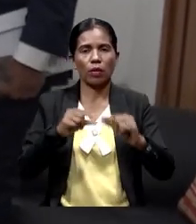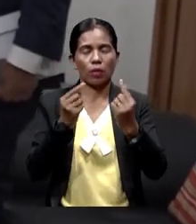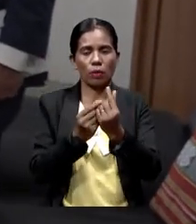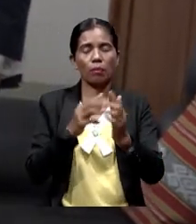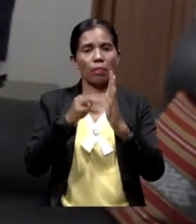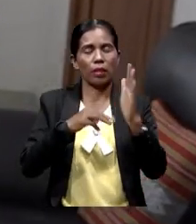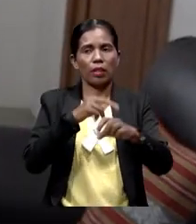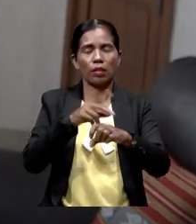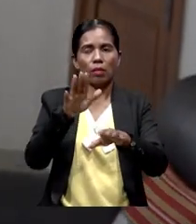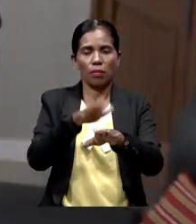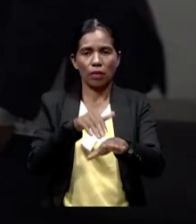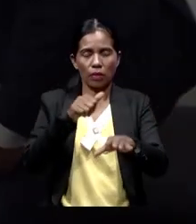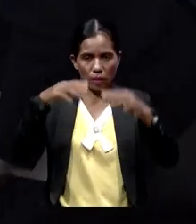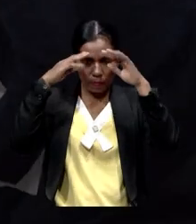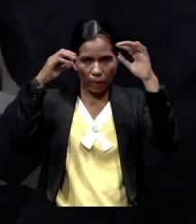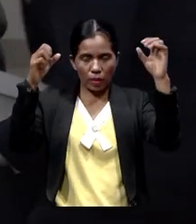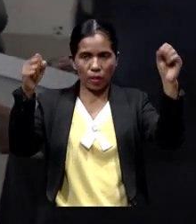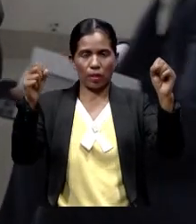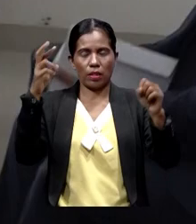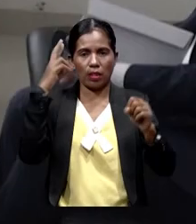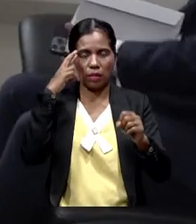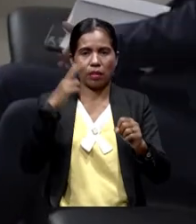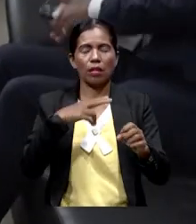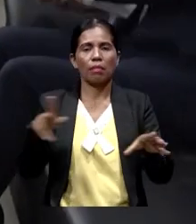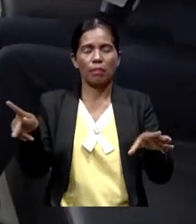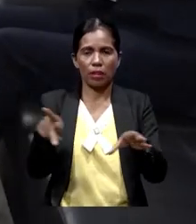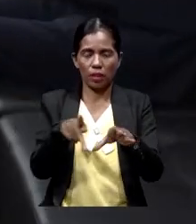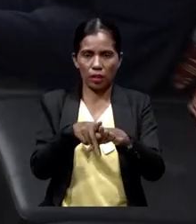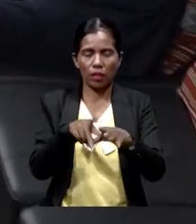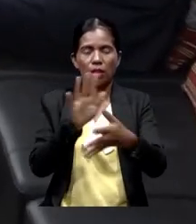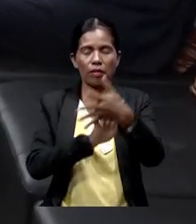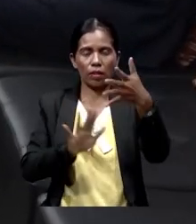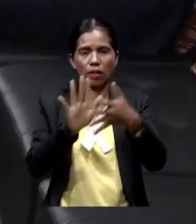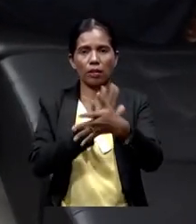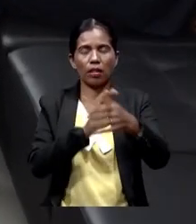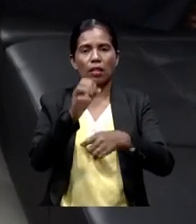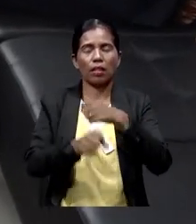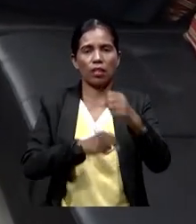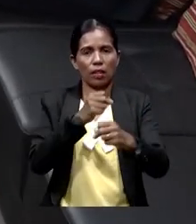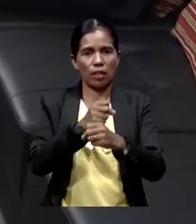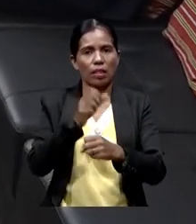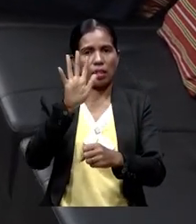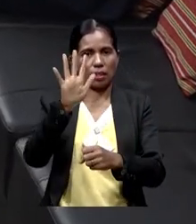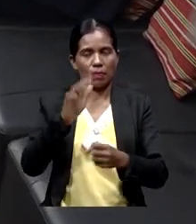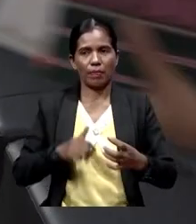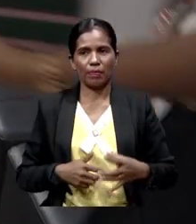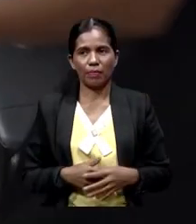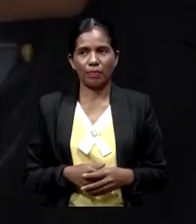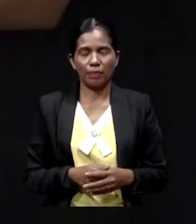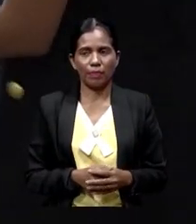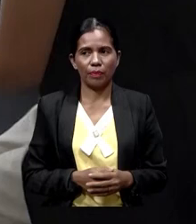Nacional convidamos o Presidente da República a participar em celebração do aniversário Gemen Niamba Dalla Lima.